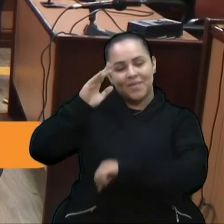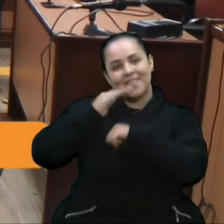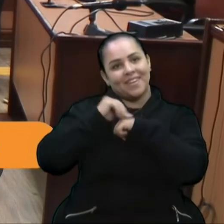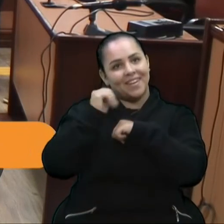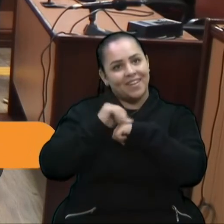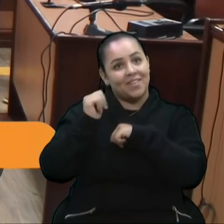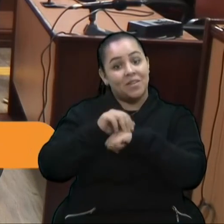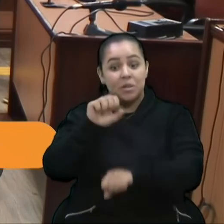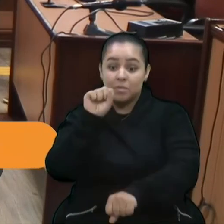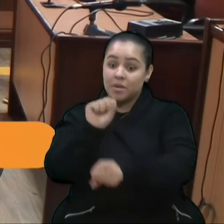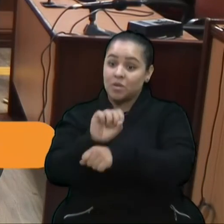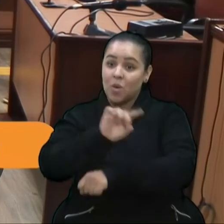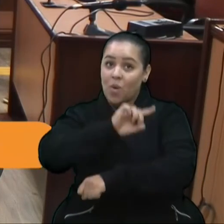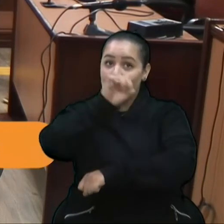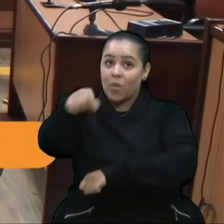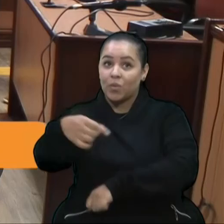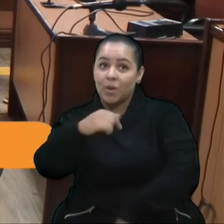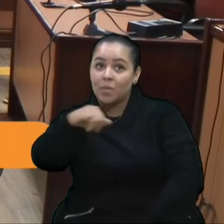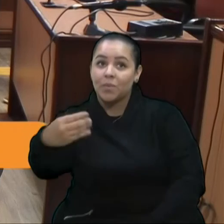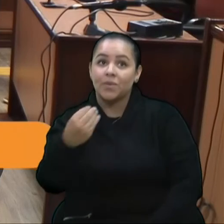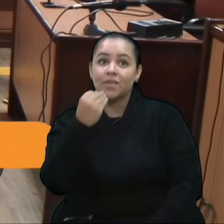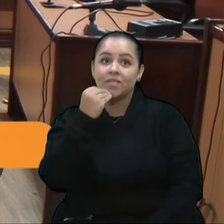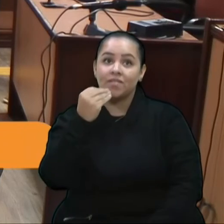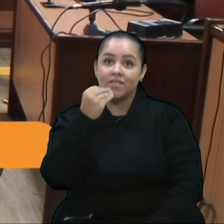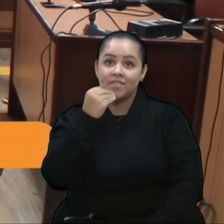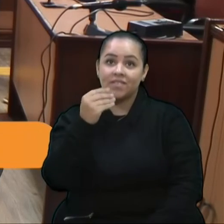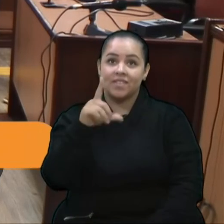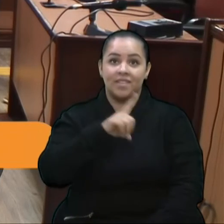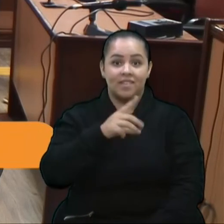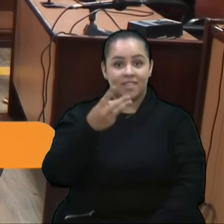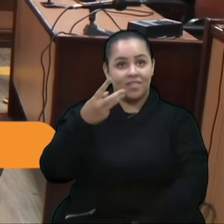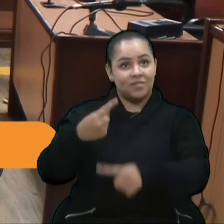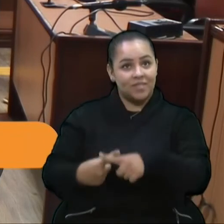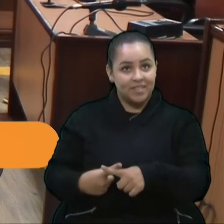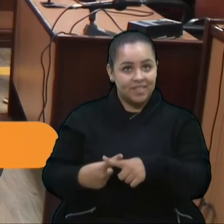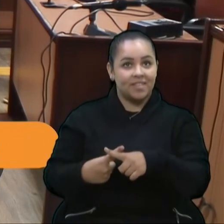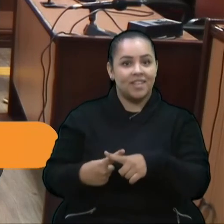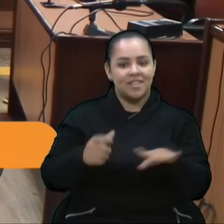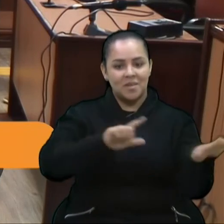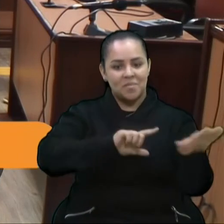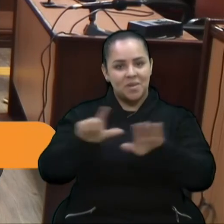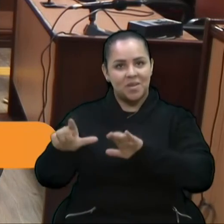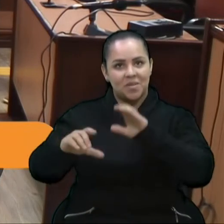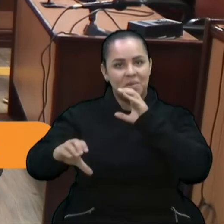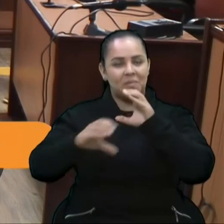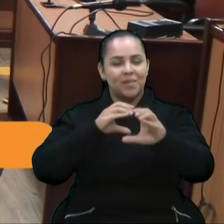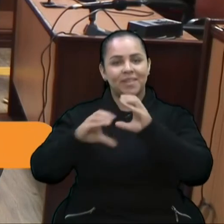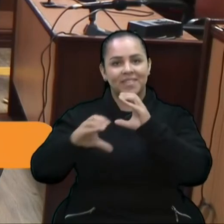sabe, em uma nova oportunidade, trazer a terceira edição da Semana da Comunicação.